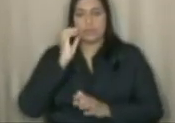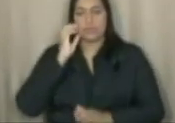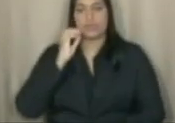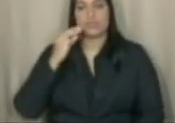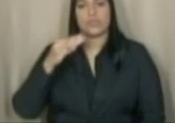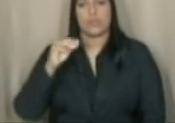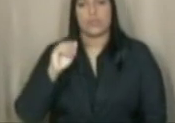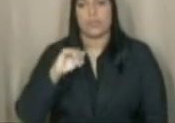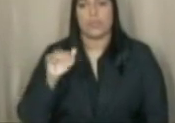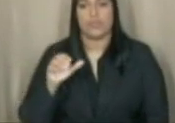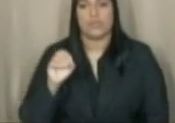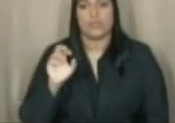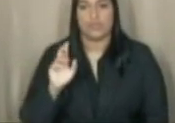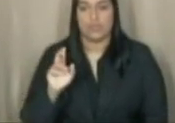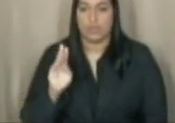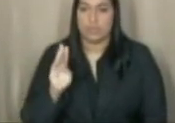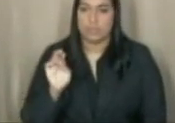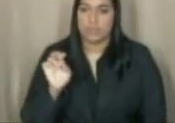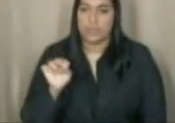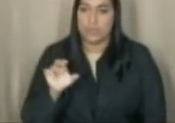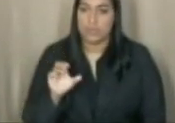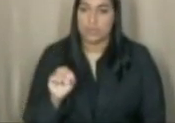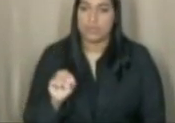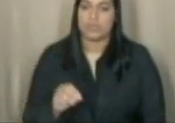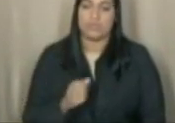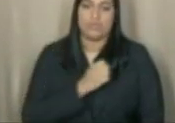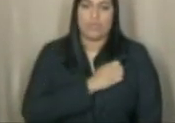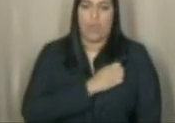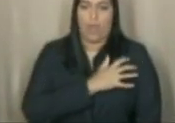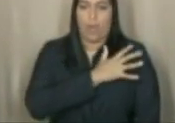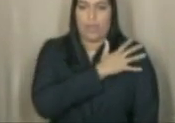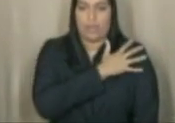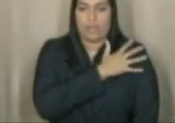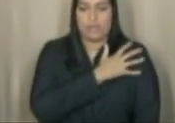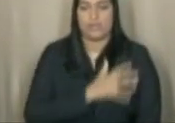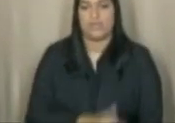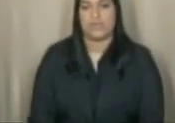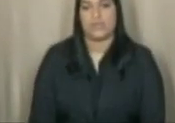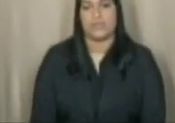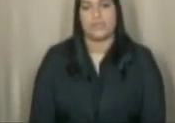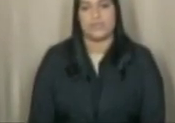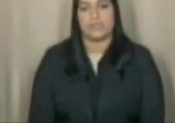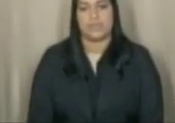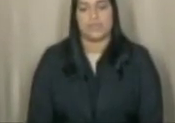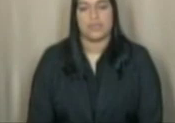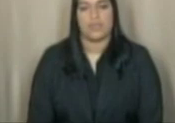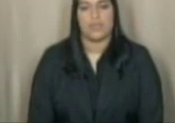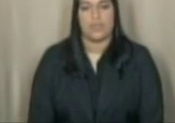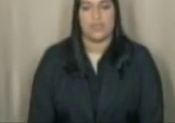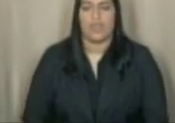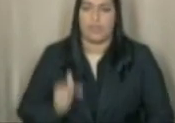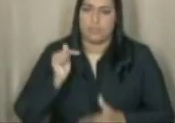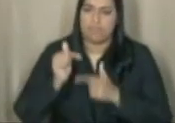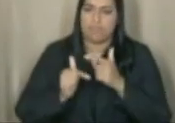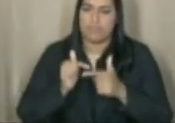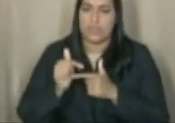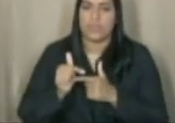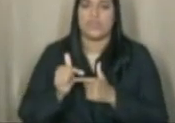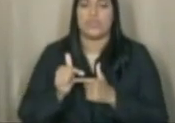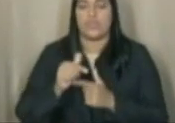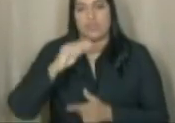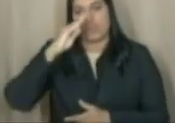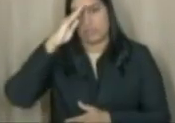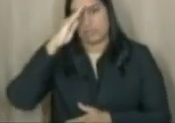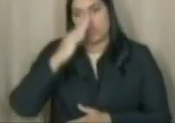o Major Bruno foi o comandante é o Comandante de todas as ações comandadas no carnaval